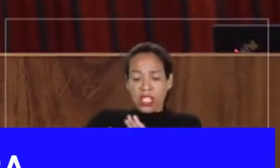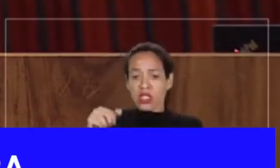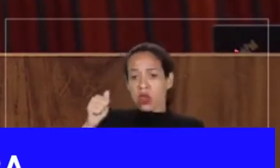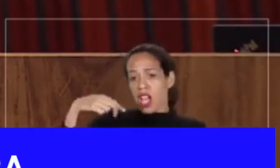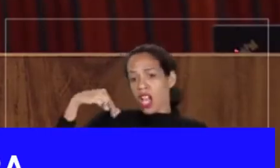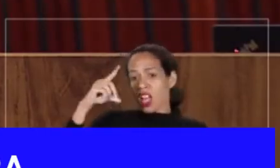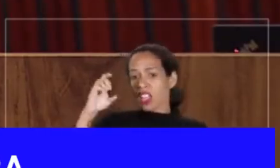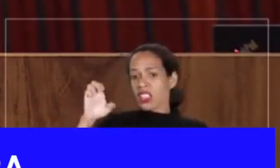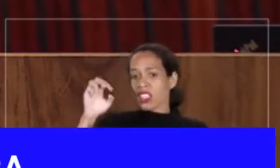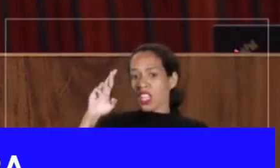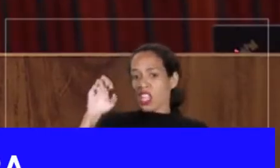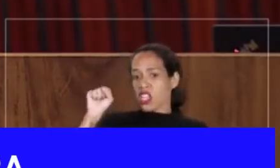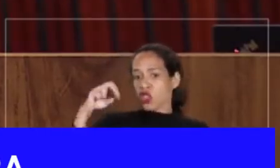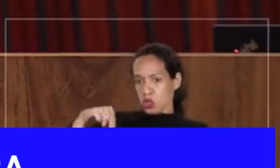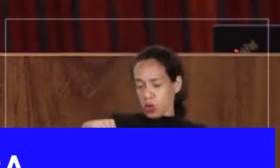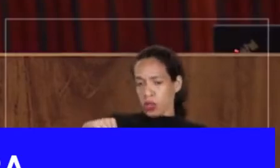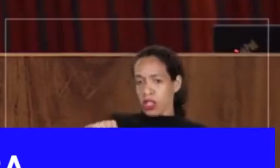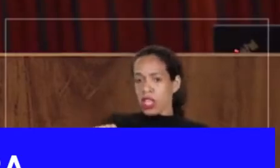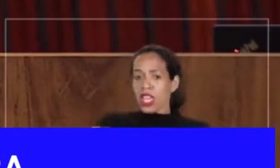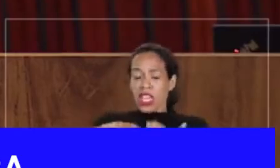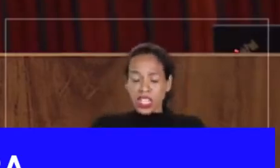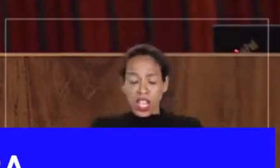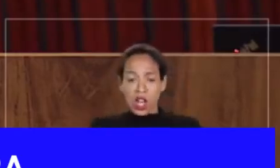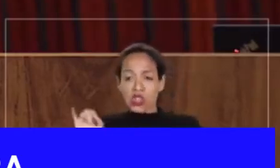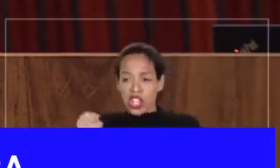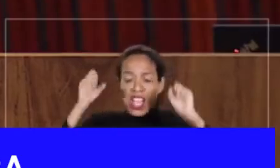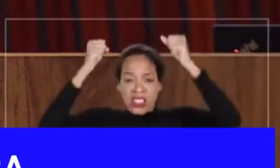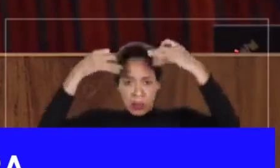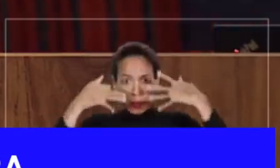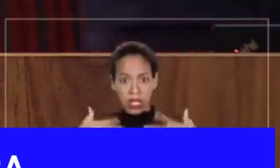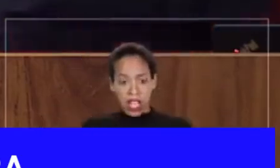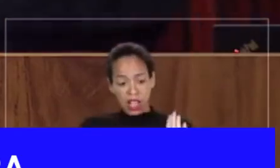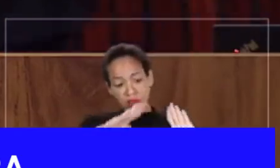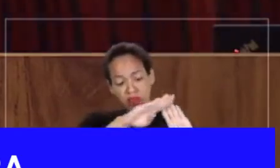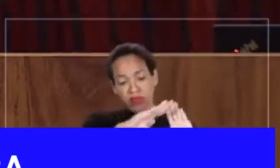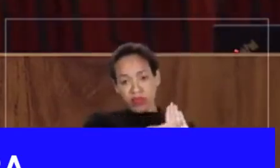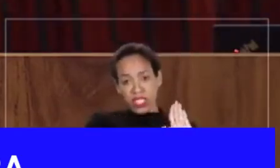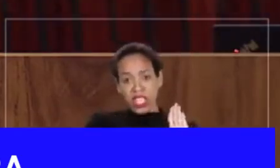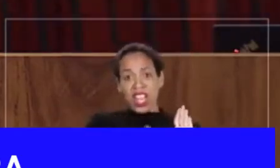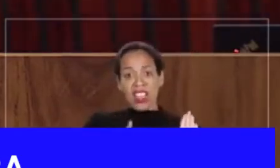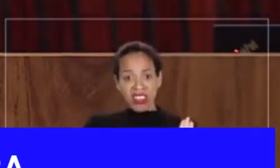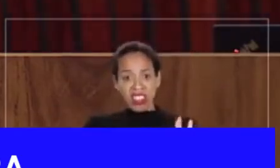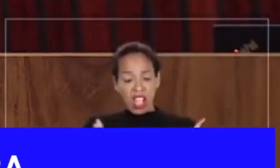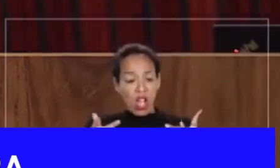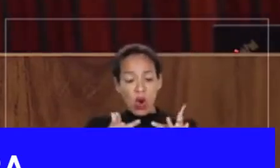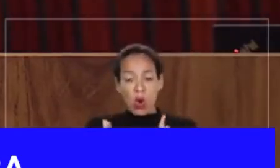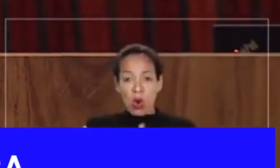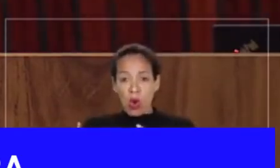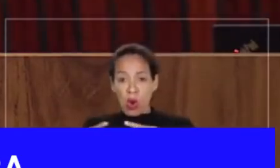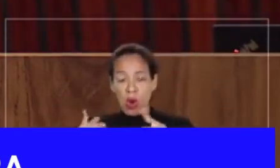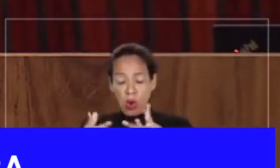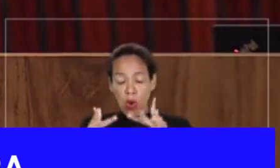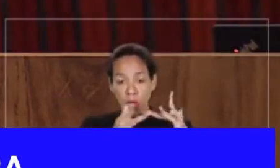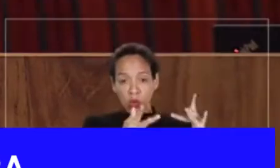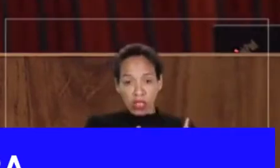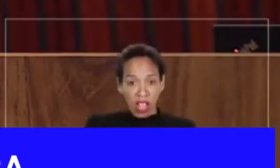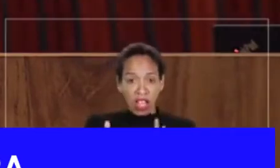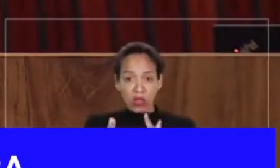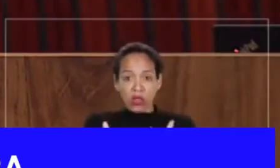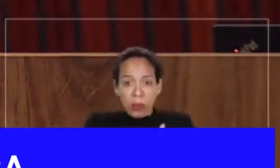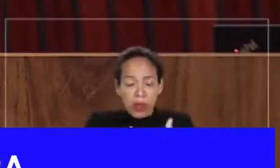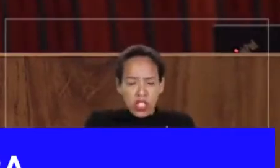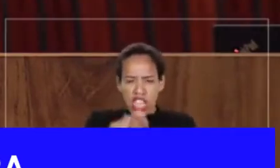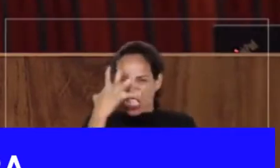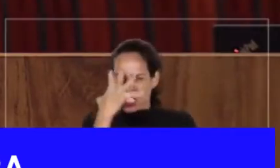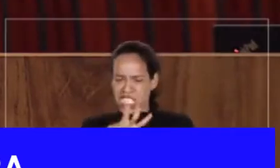documento novo. Conforme extensa fundamentação exposta, esses elementos têm correlação estrita à causa de pedir e à gravidade